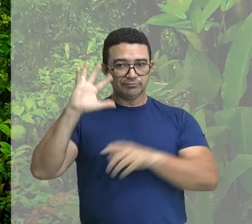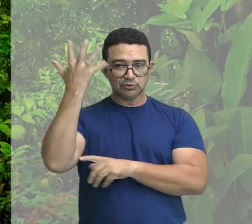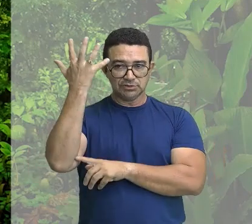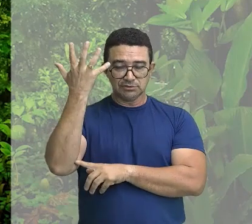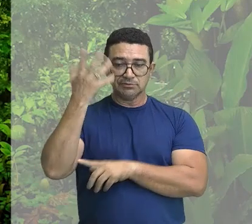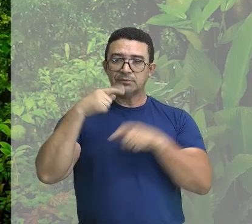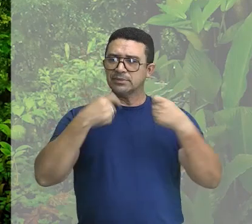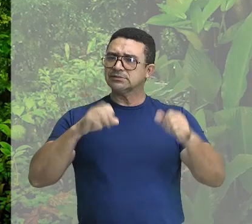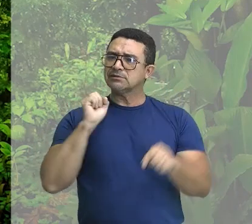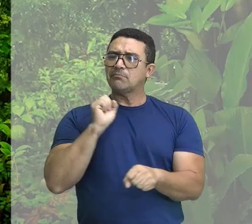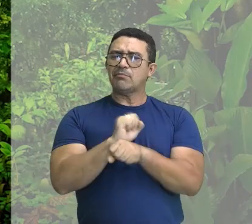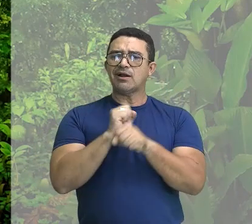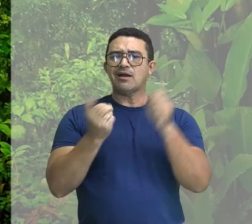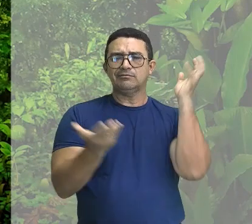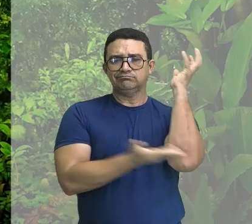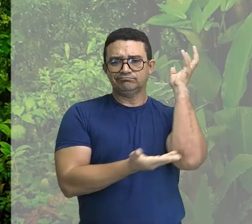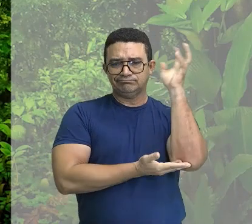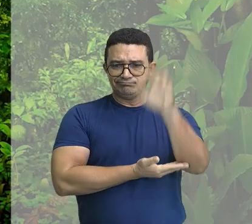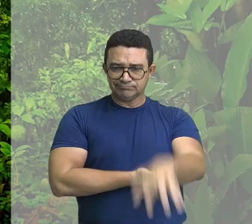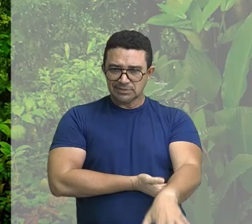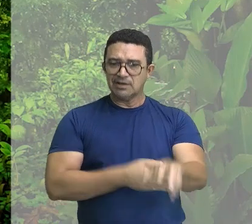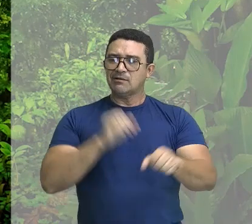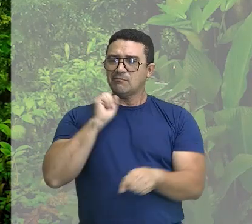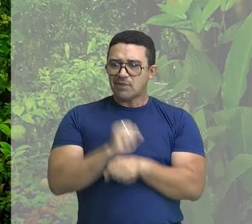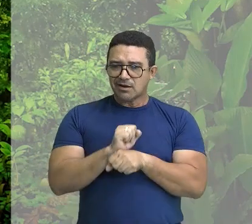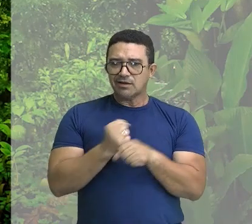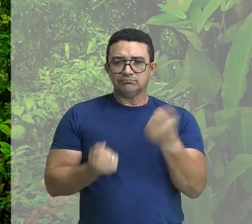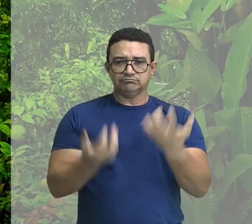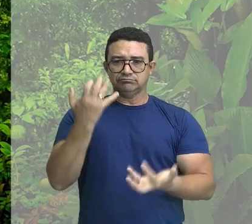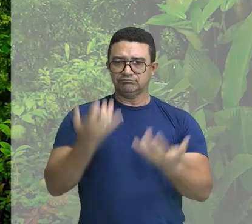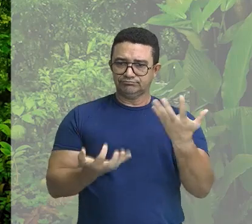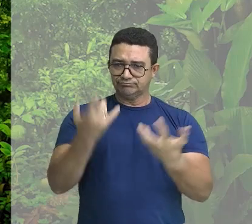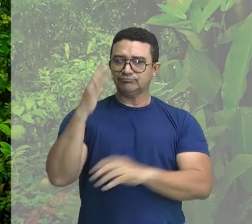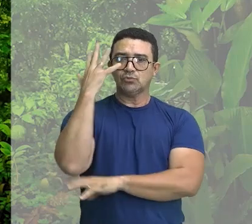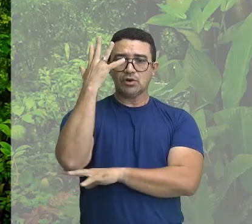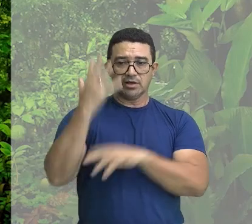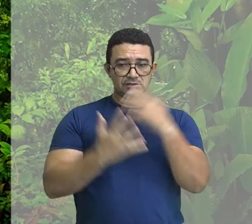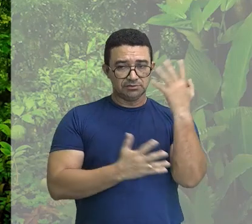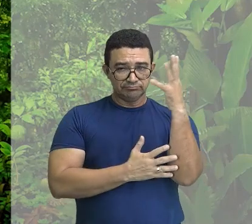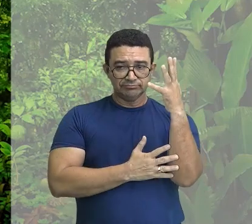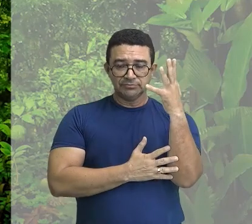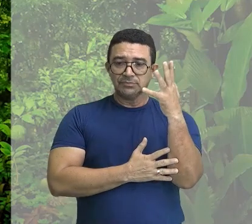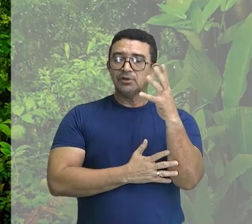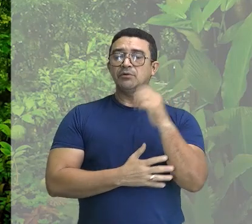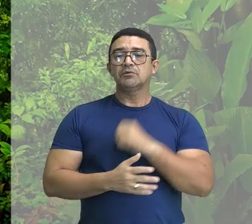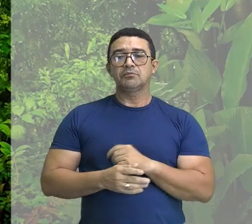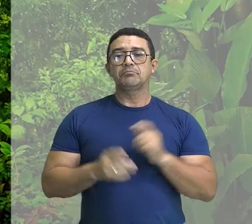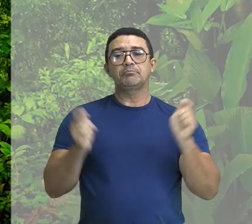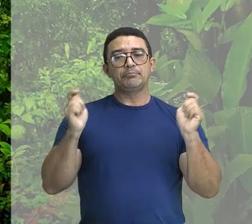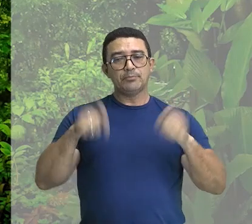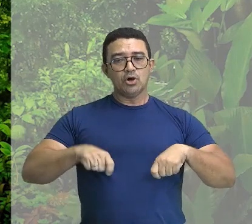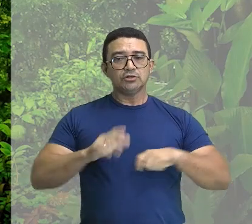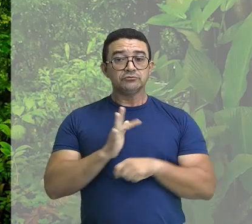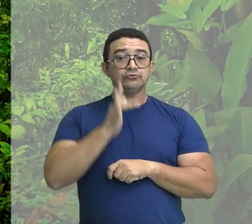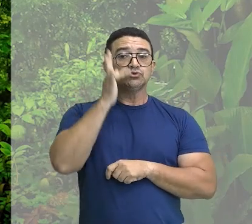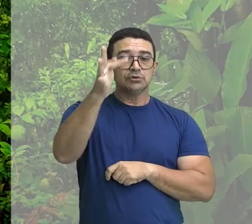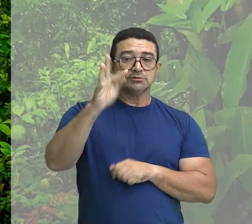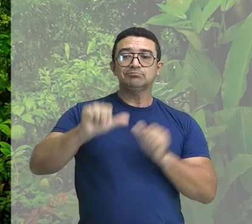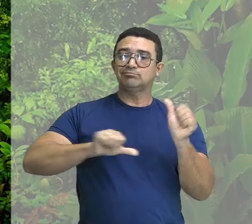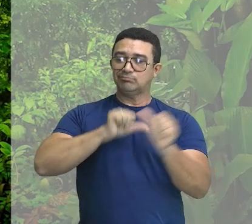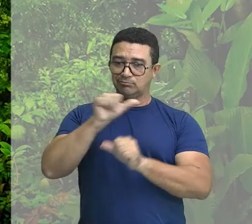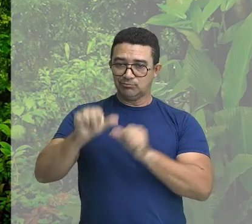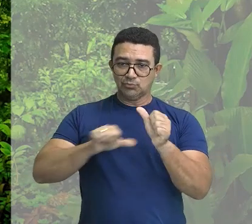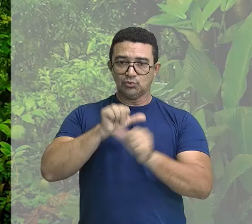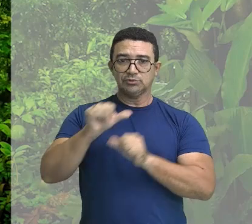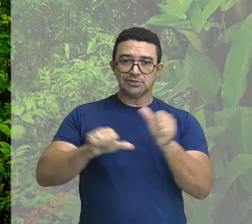de desmatar, parar de queimar a floresta vai fazer com que a gente possa reverter essa situação aí